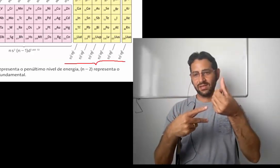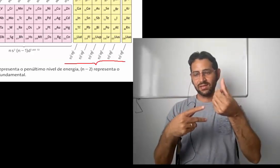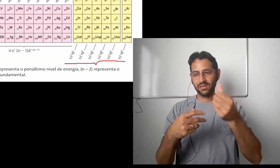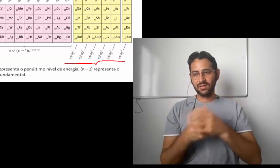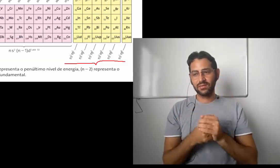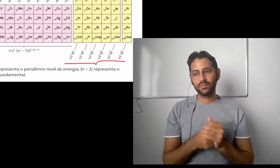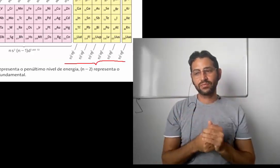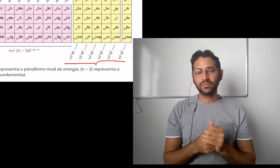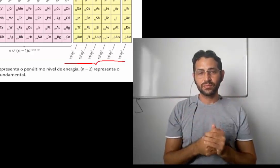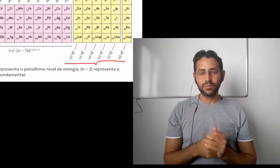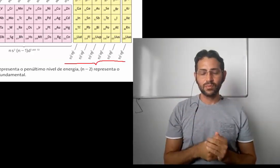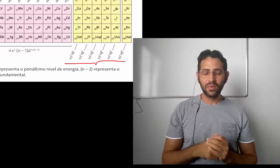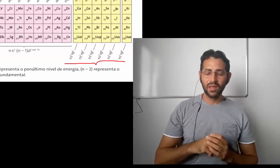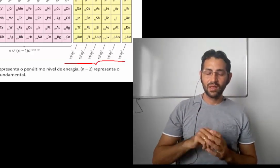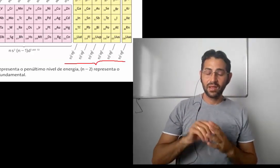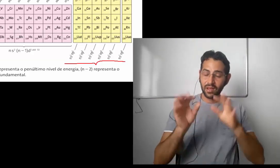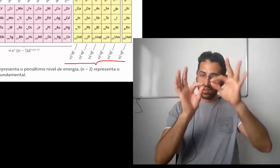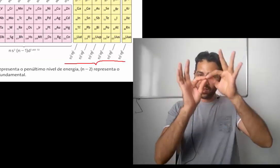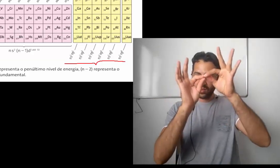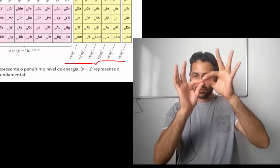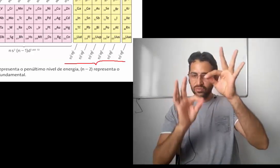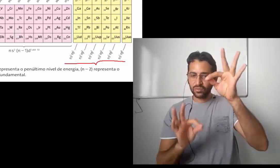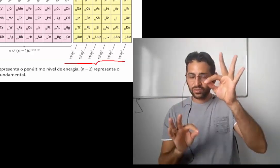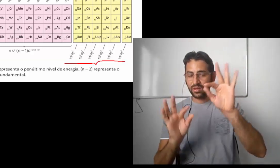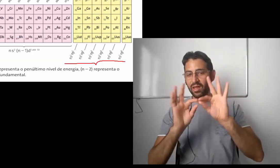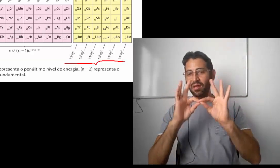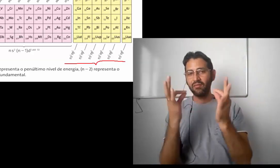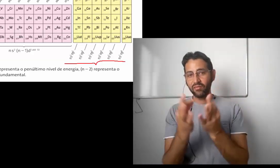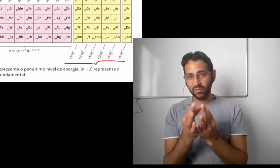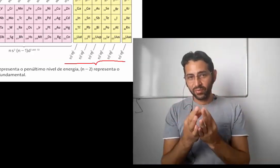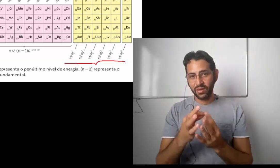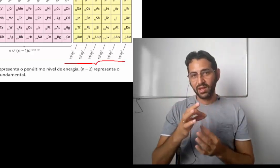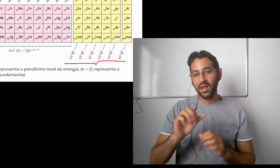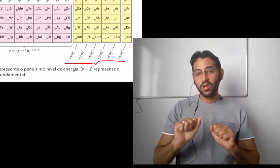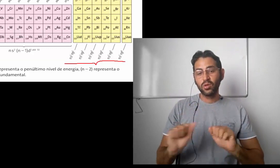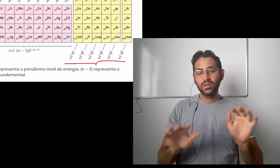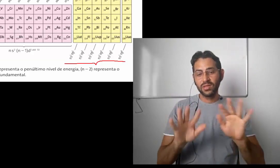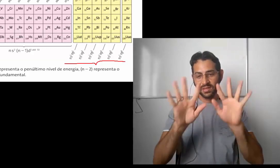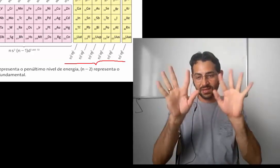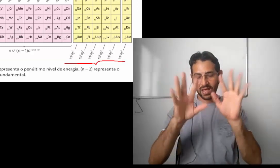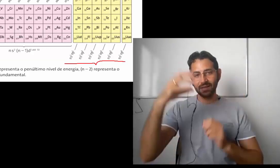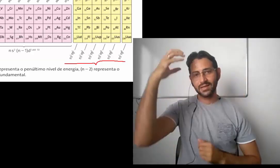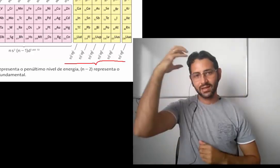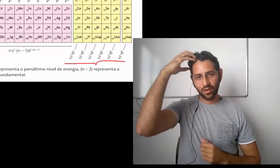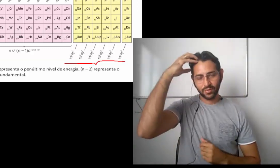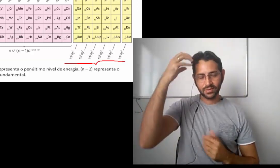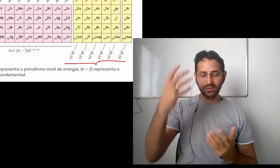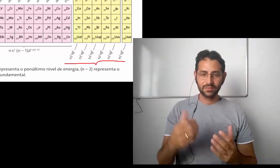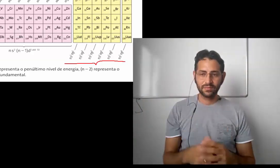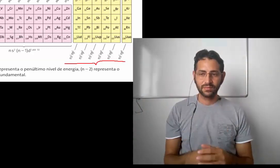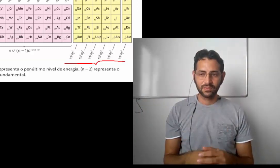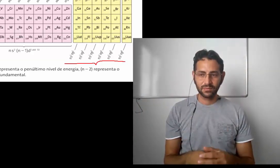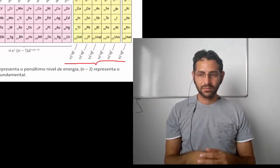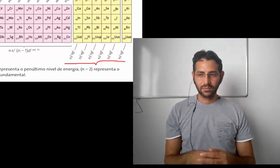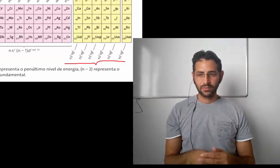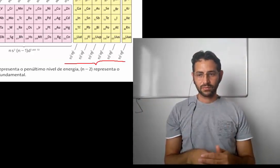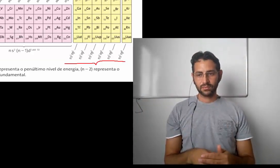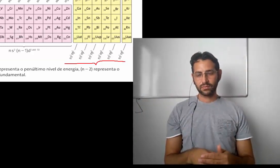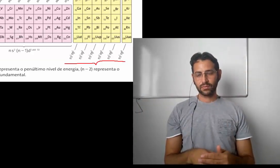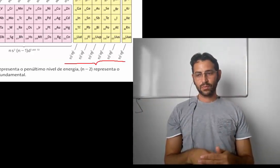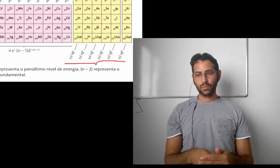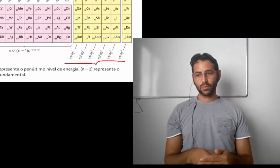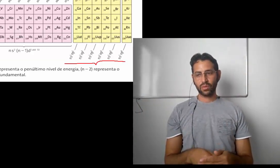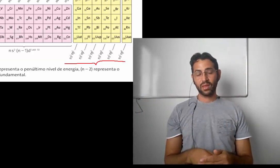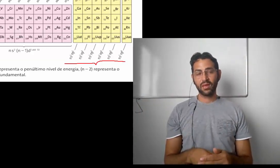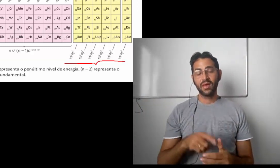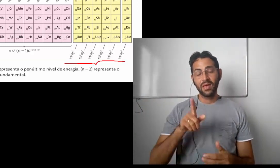Se for 3, terceira, e por aí vai. Se ele for P6, completamente preenchido, ele vai cair aqui